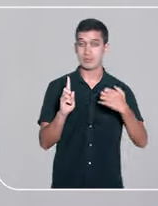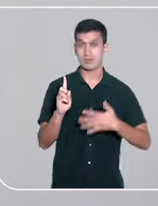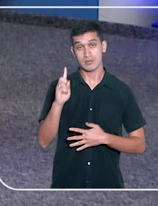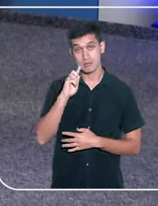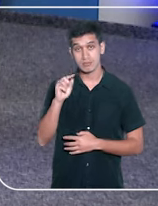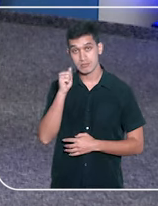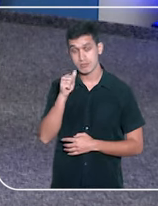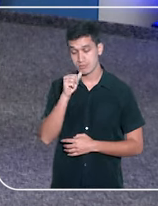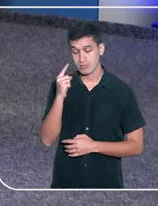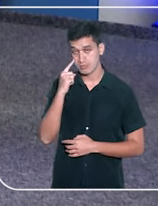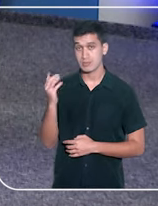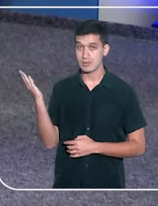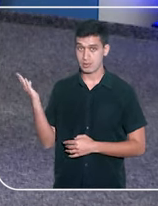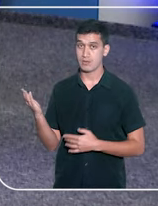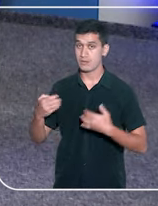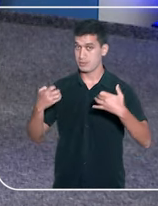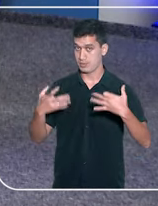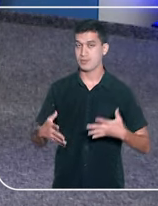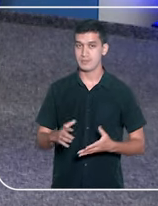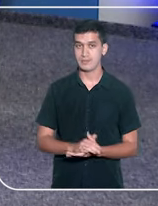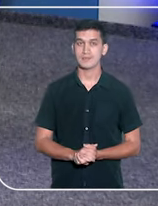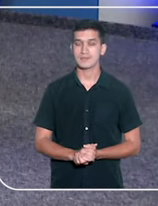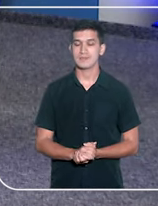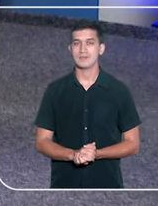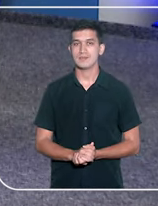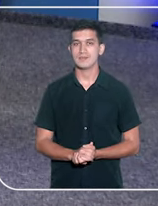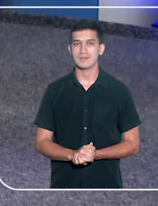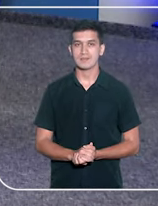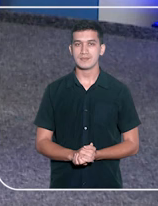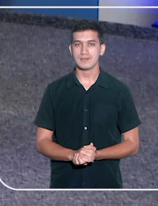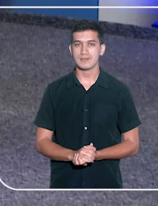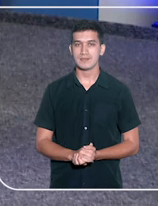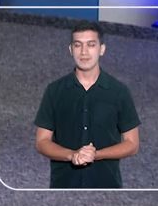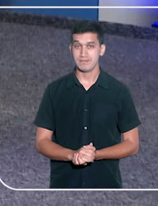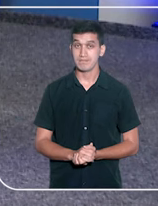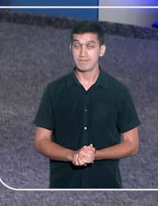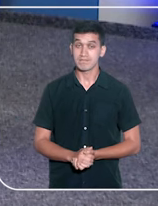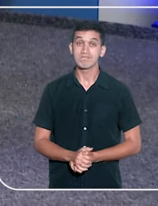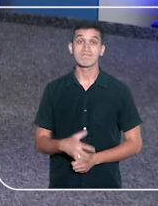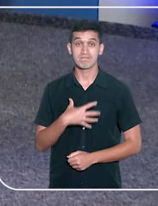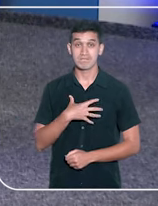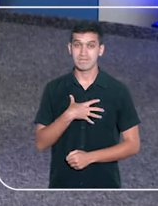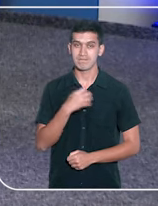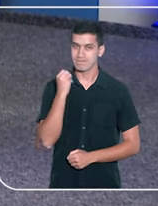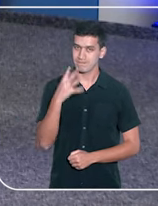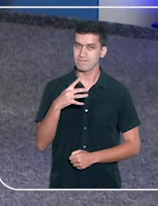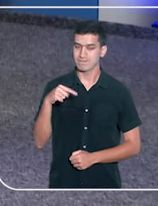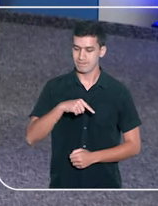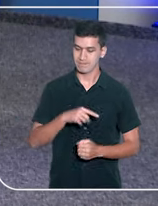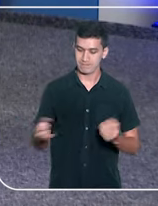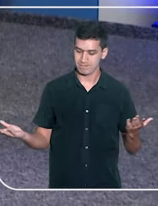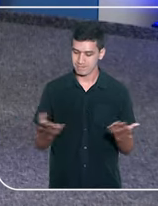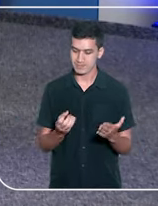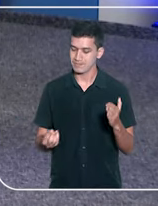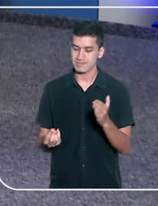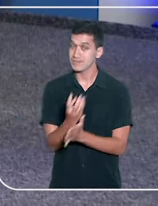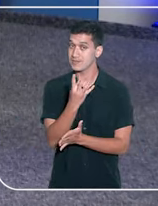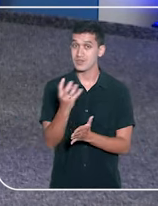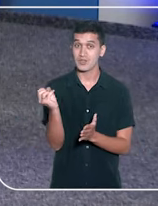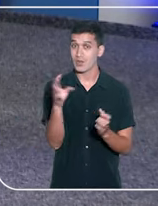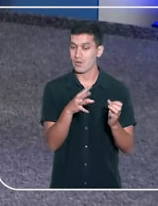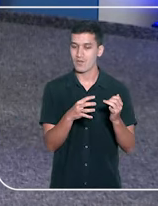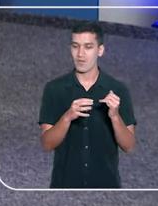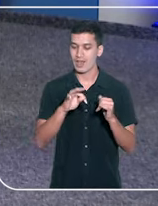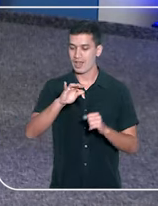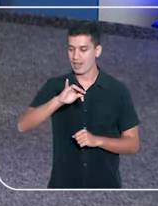Samanta Pessanha que está aqui comigo no estúdio Oi Samanta Oi Cátia muito bom estar aqui na estreia